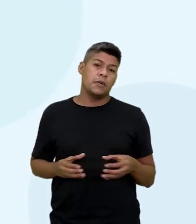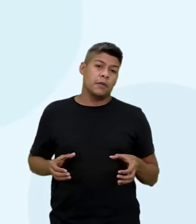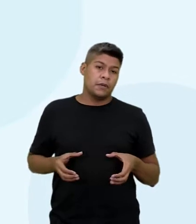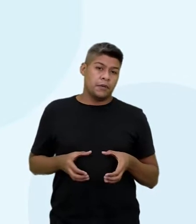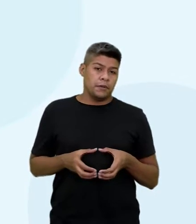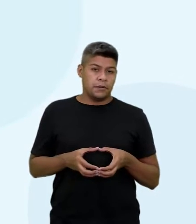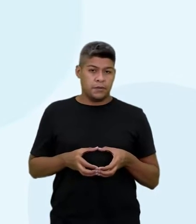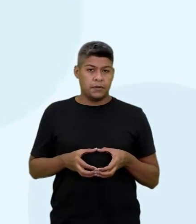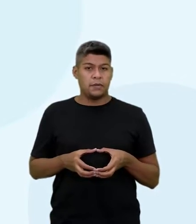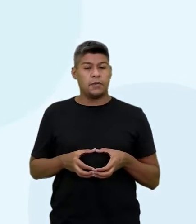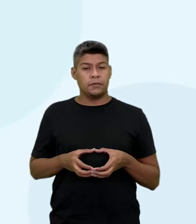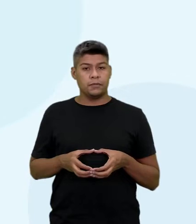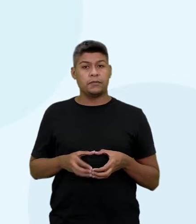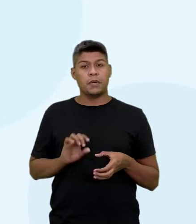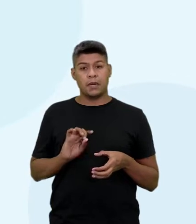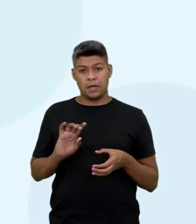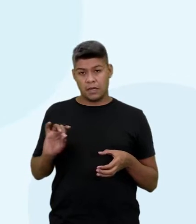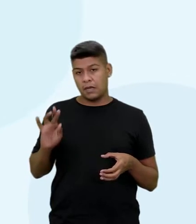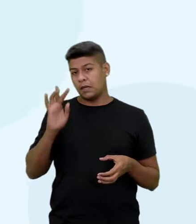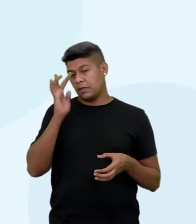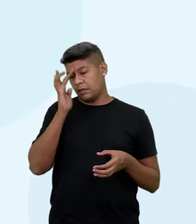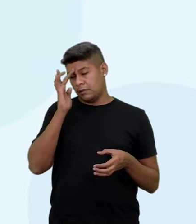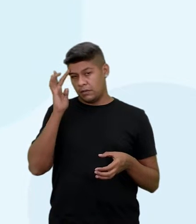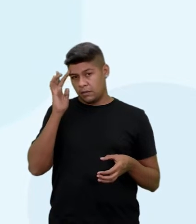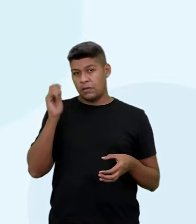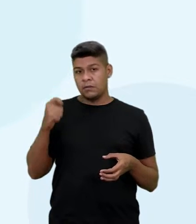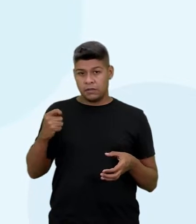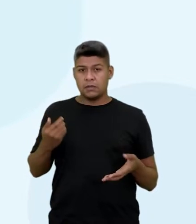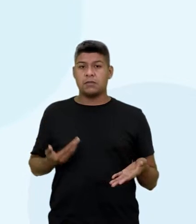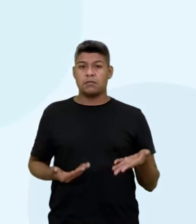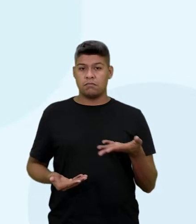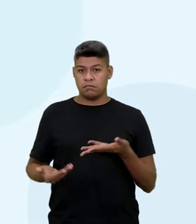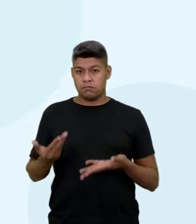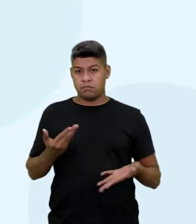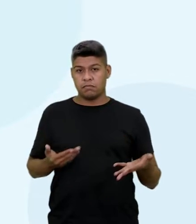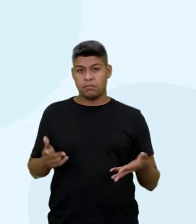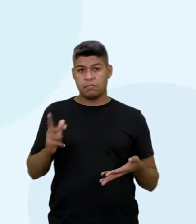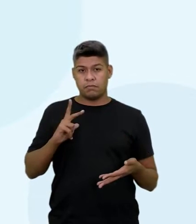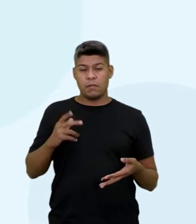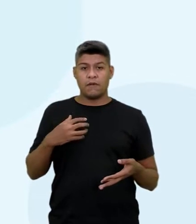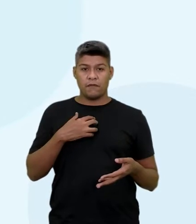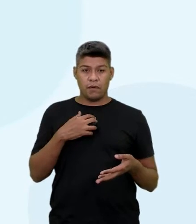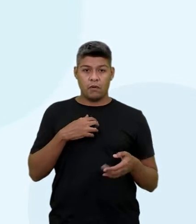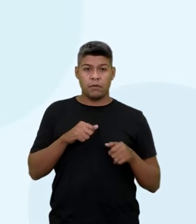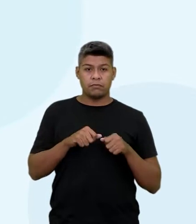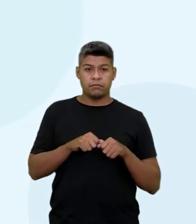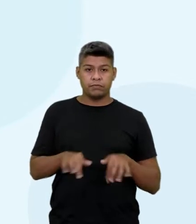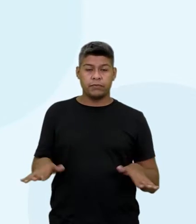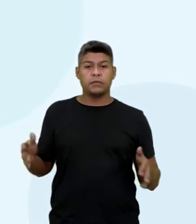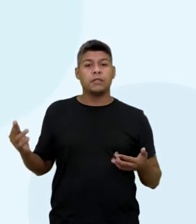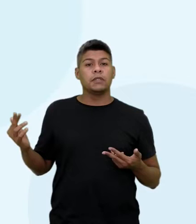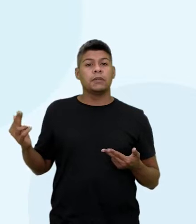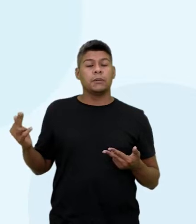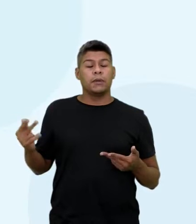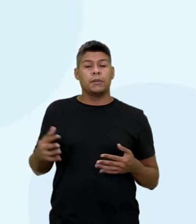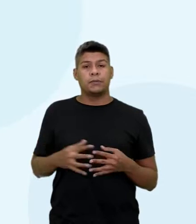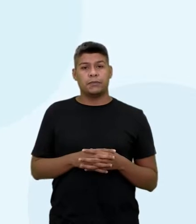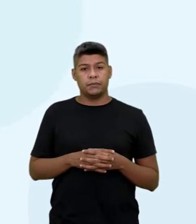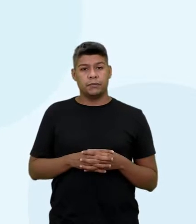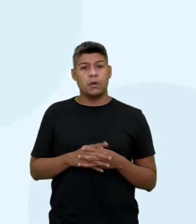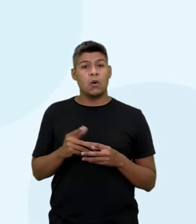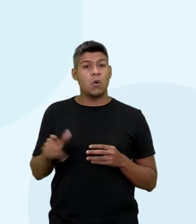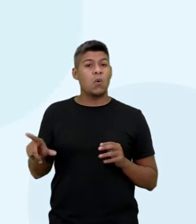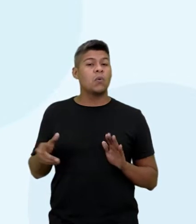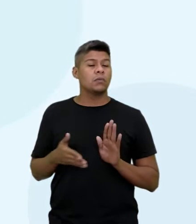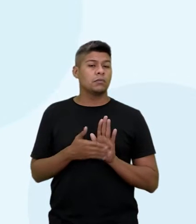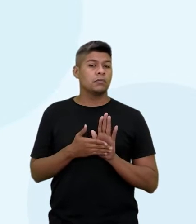grupos, sendo que cada integrante deve contribuir com a sua produção individual de forma distribuída em partes iguais. Uma outra